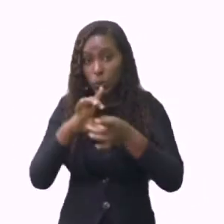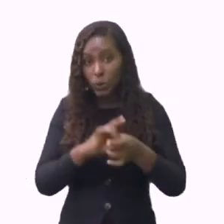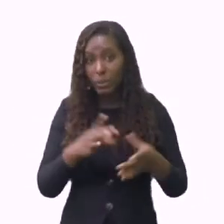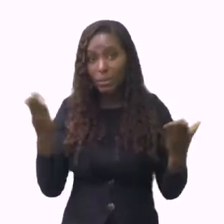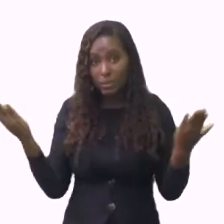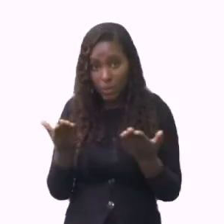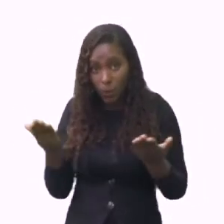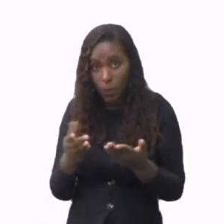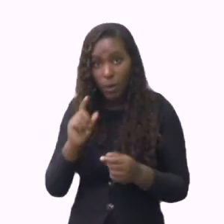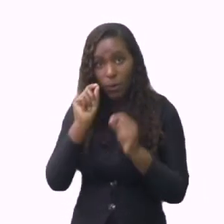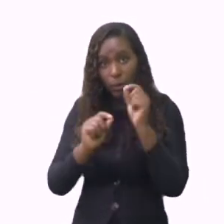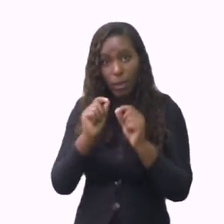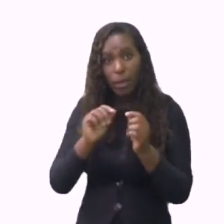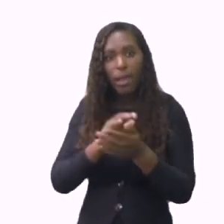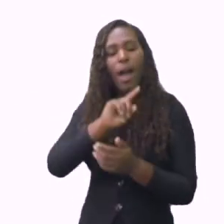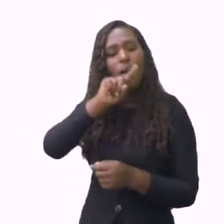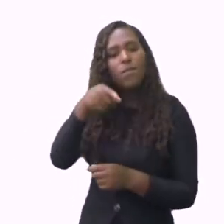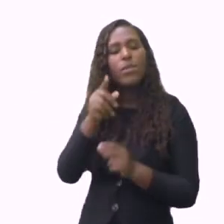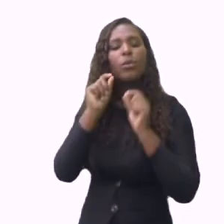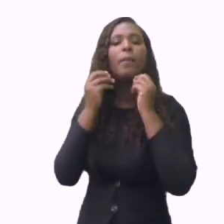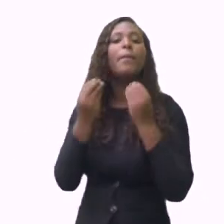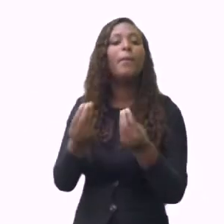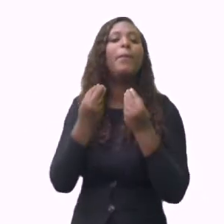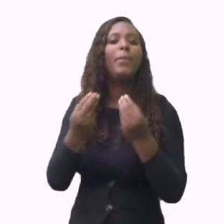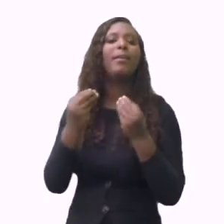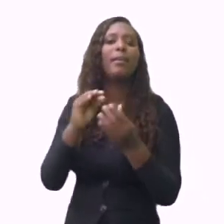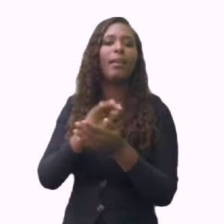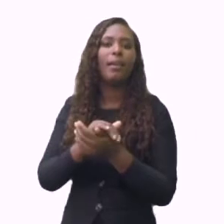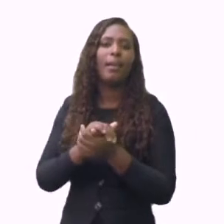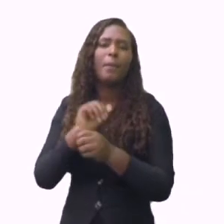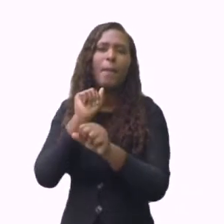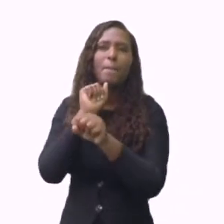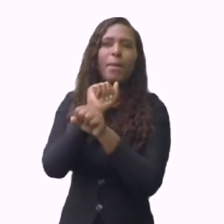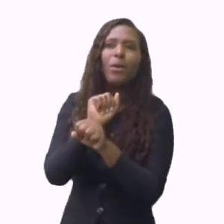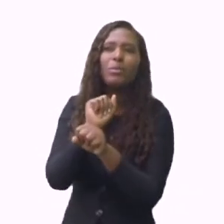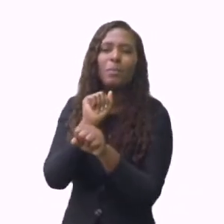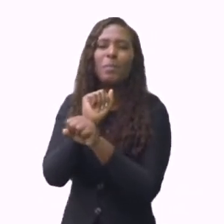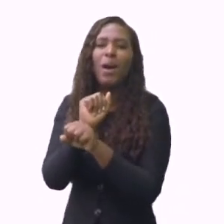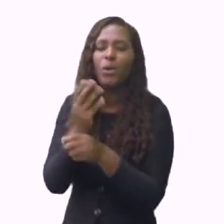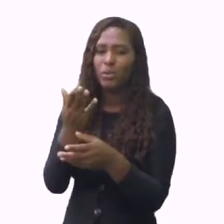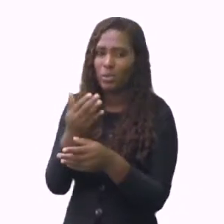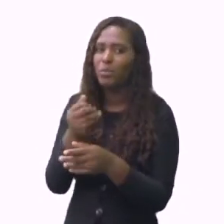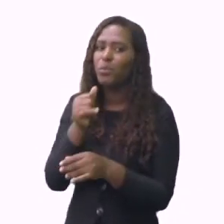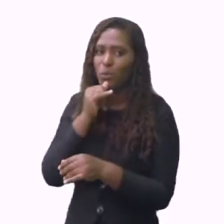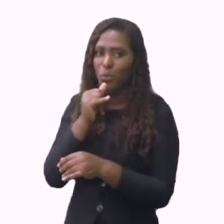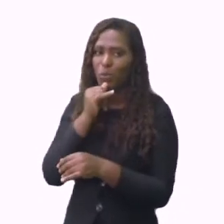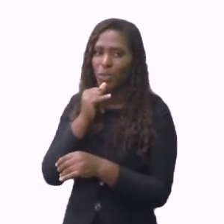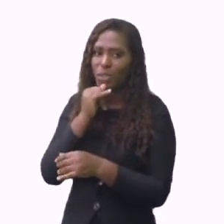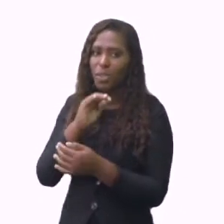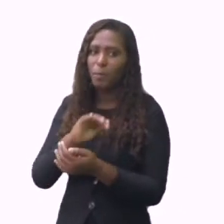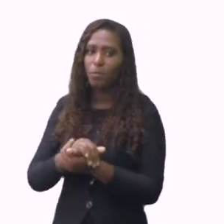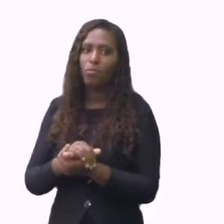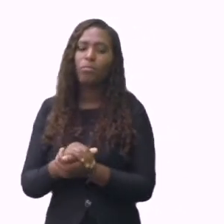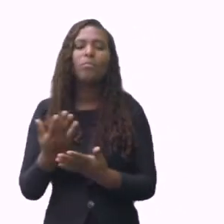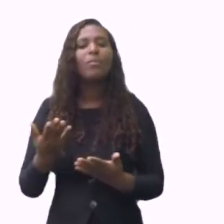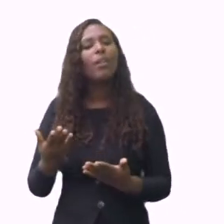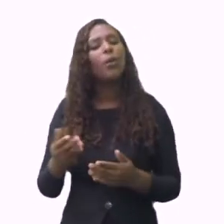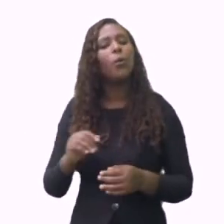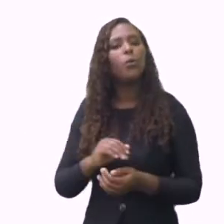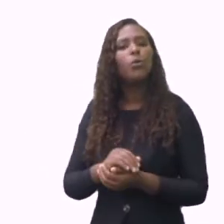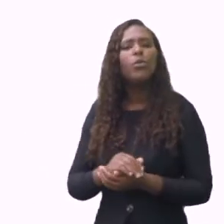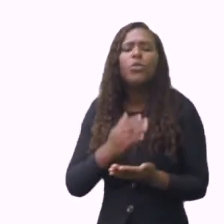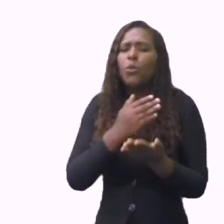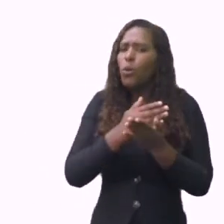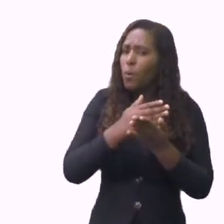minha fala. Vamos aqui com alguns exemplos. A primeira frase: para o início das